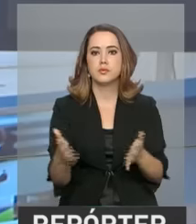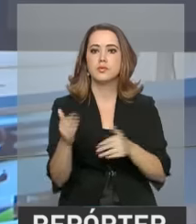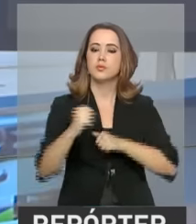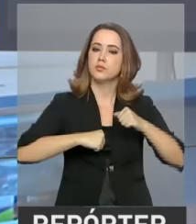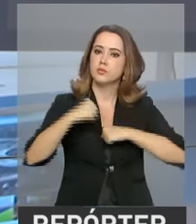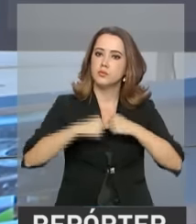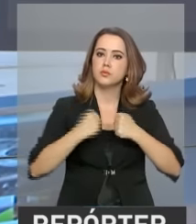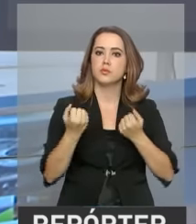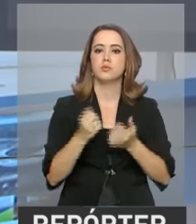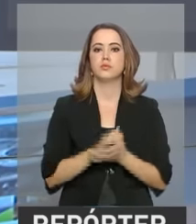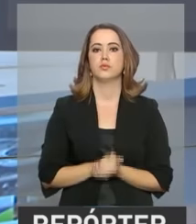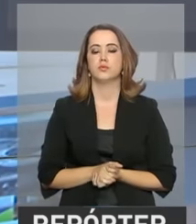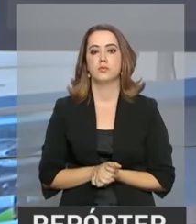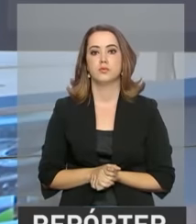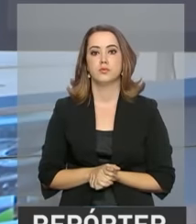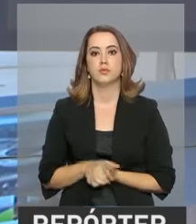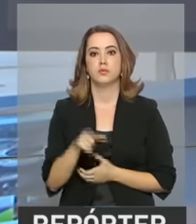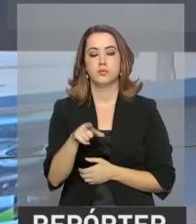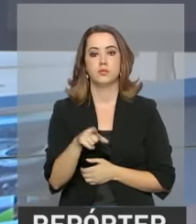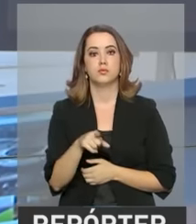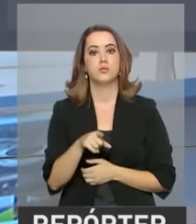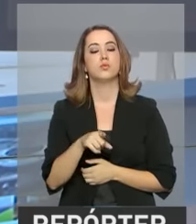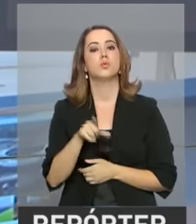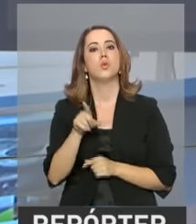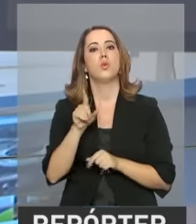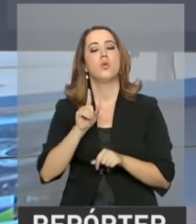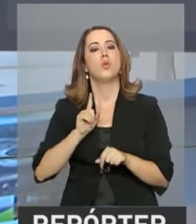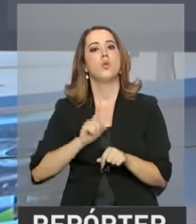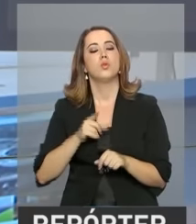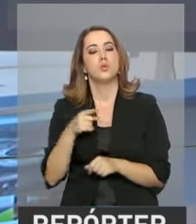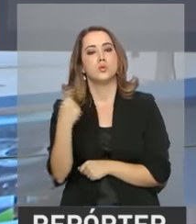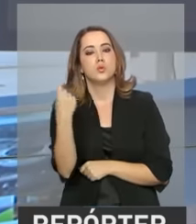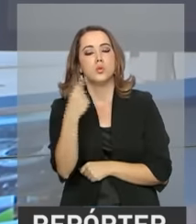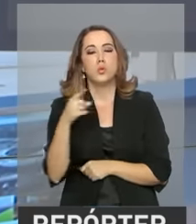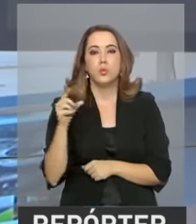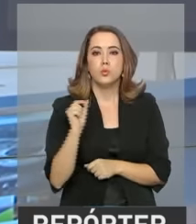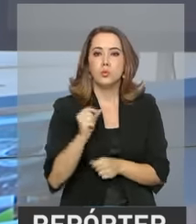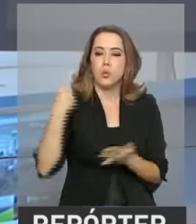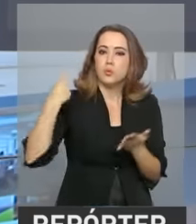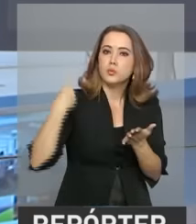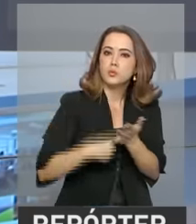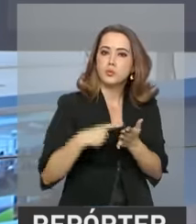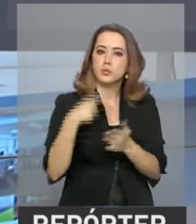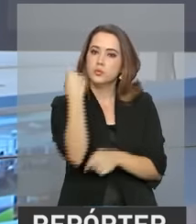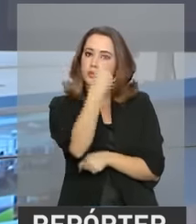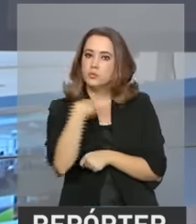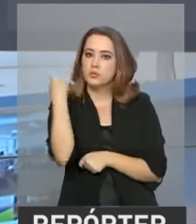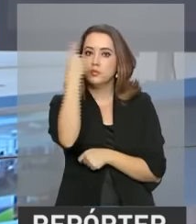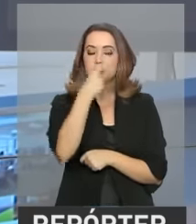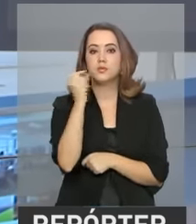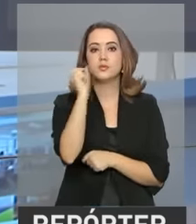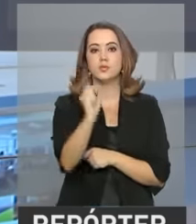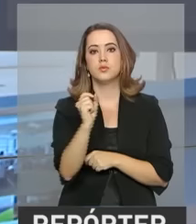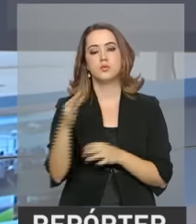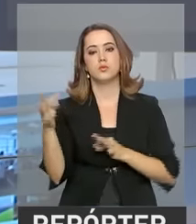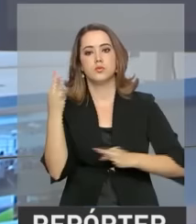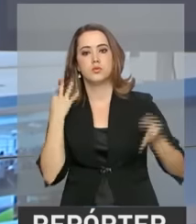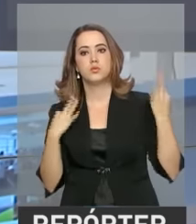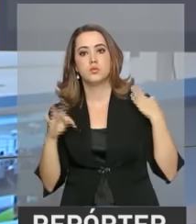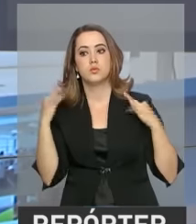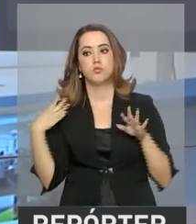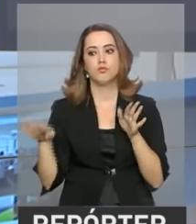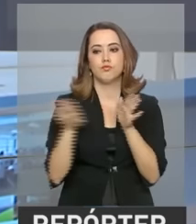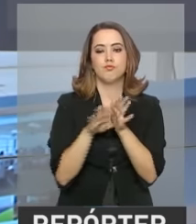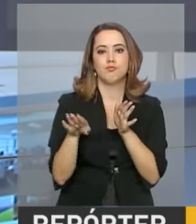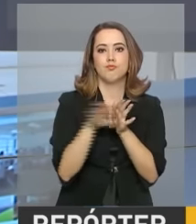produtivo. O índice de pontualidade dos aeroportos que recebem o maior número de turistas que acompanham os Jogos Olímpicos